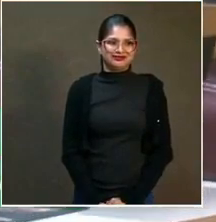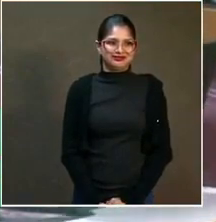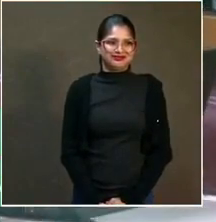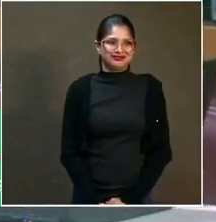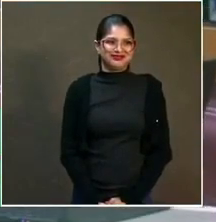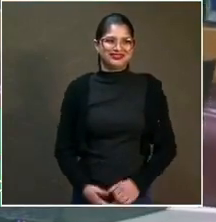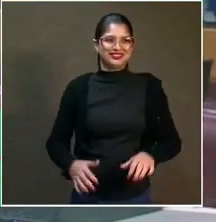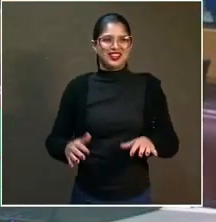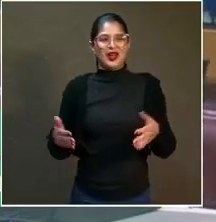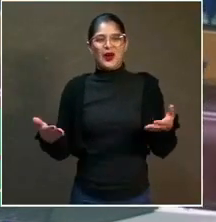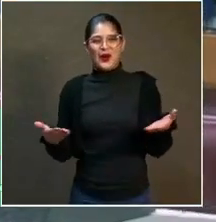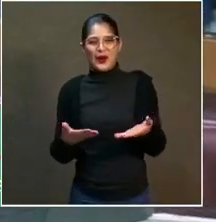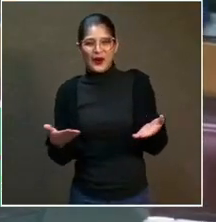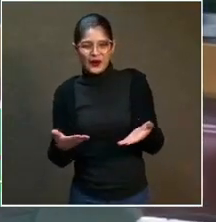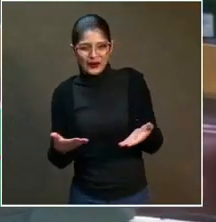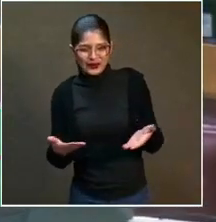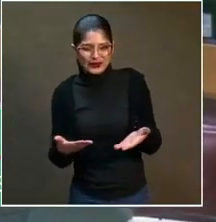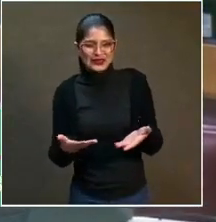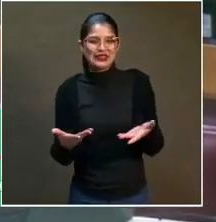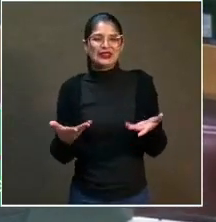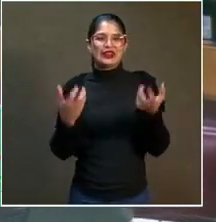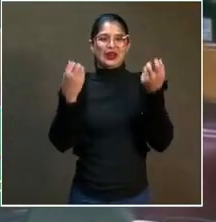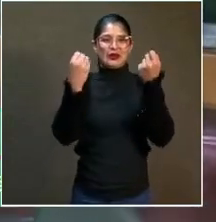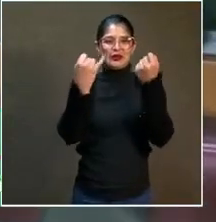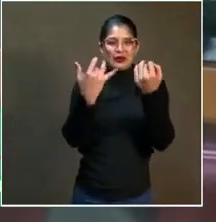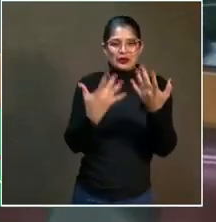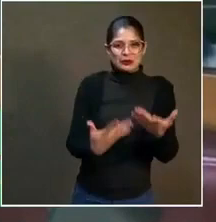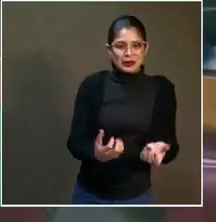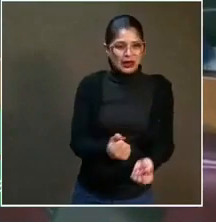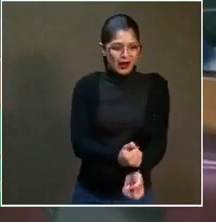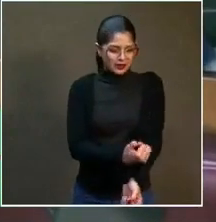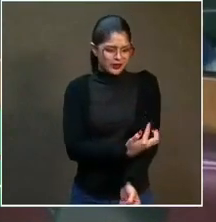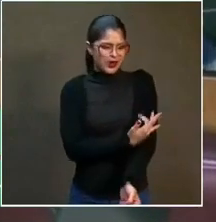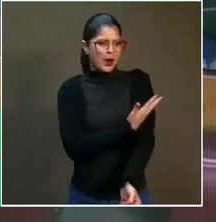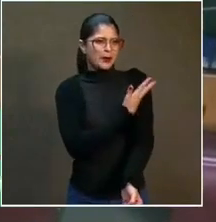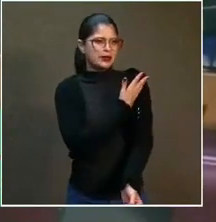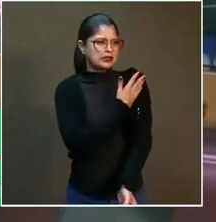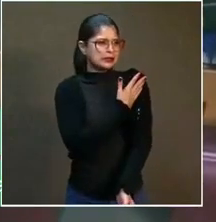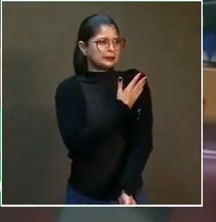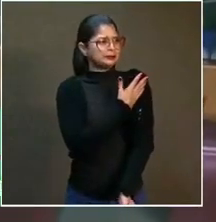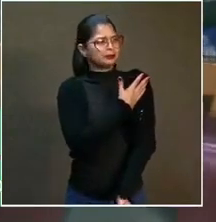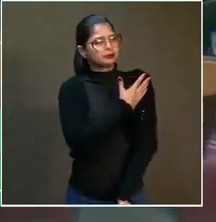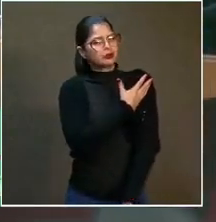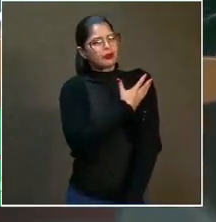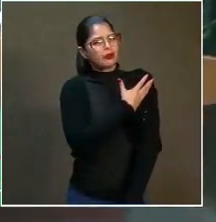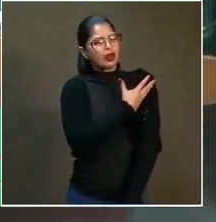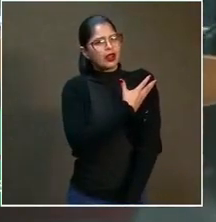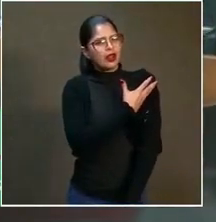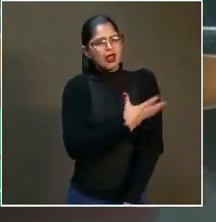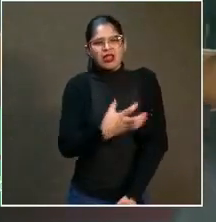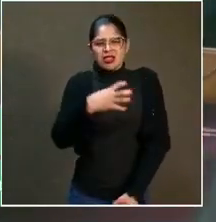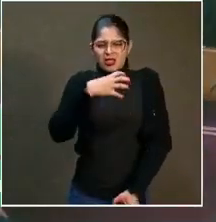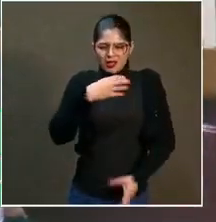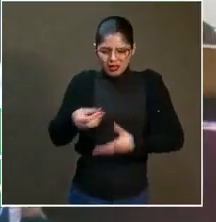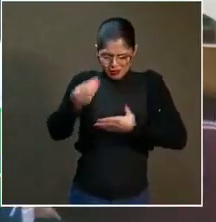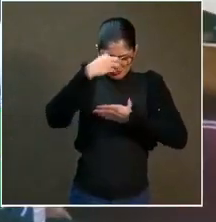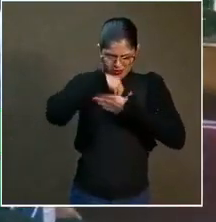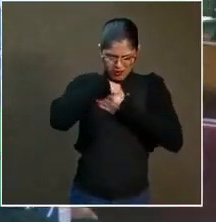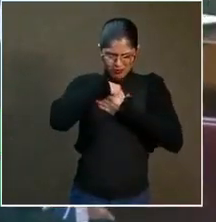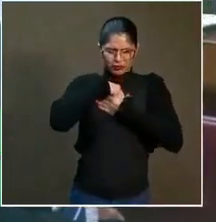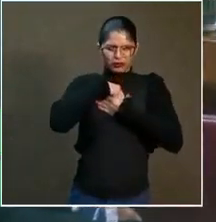emoção, vamos falar do que existe em cada um de nós. Cada um de